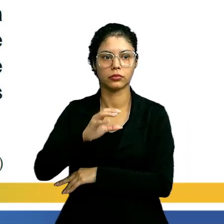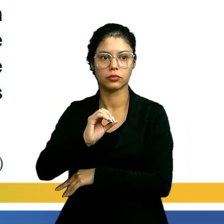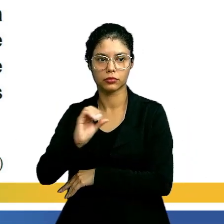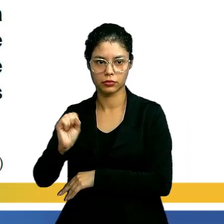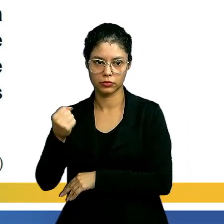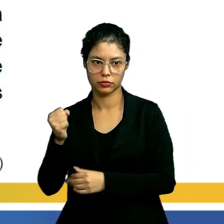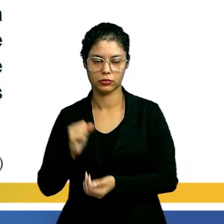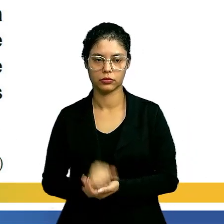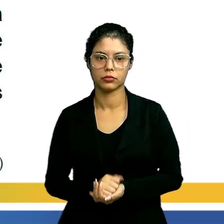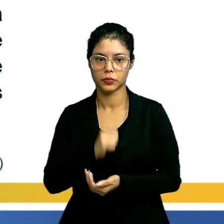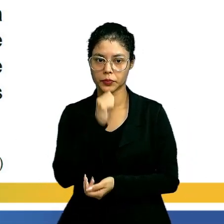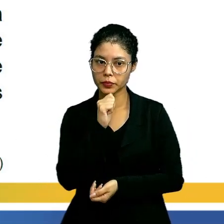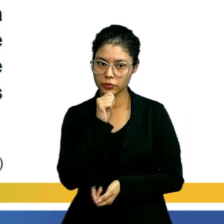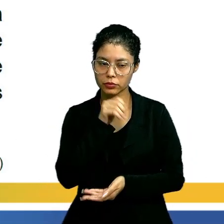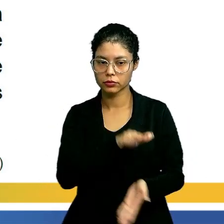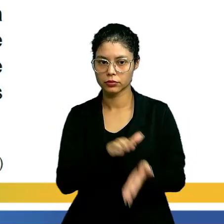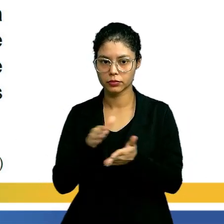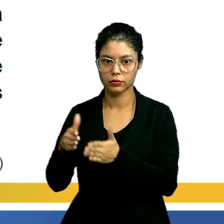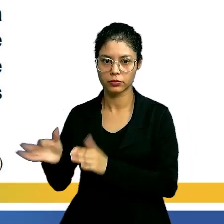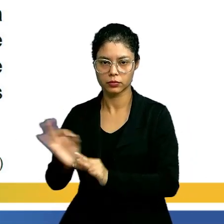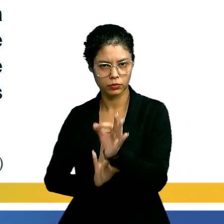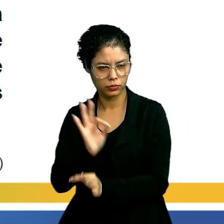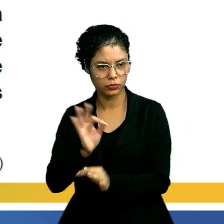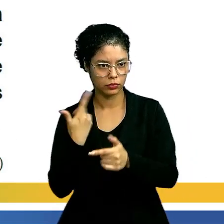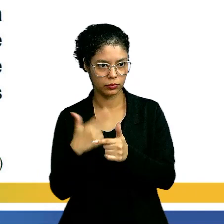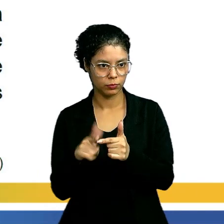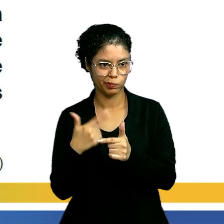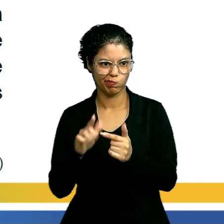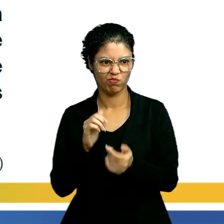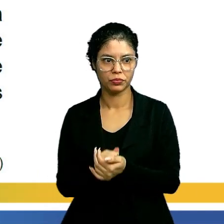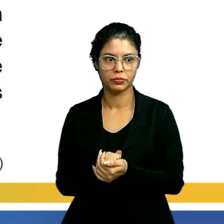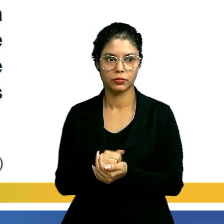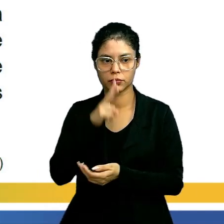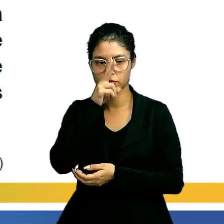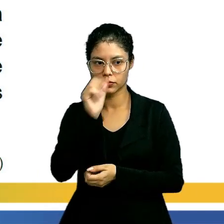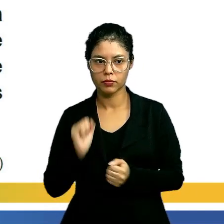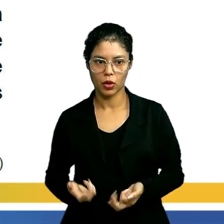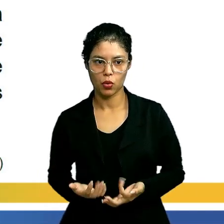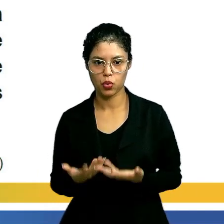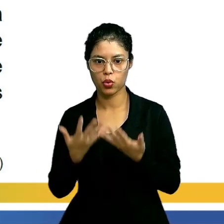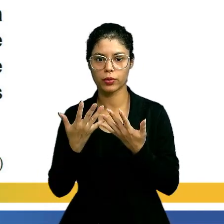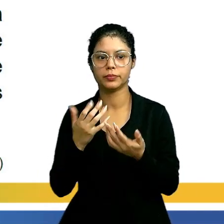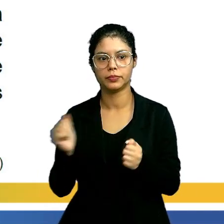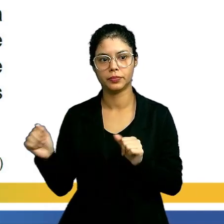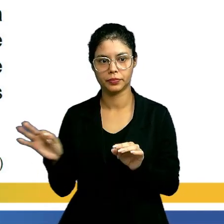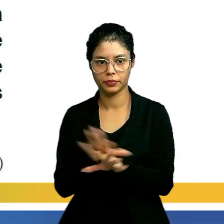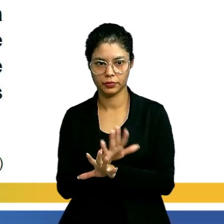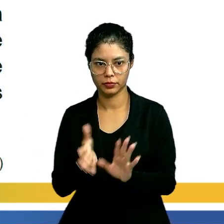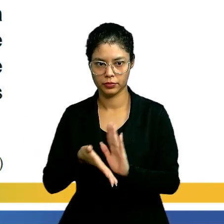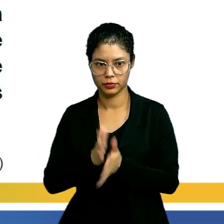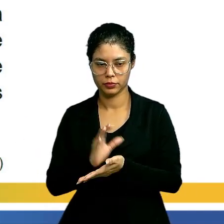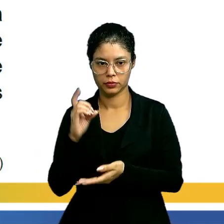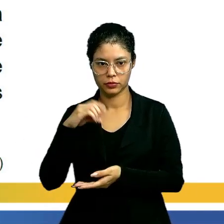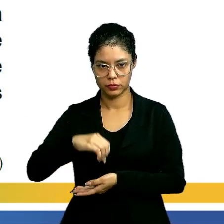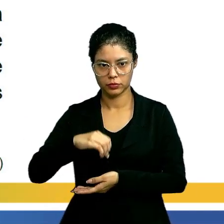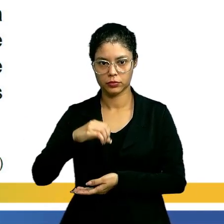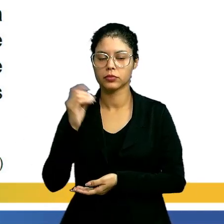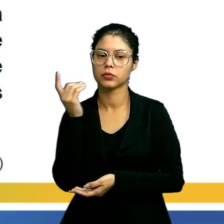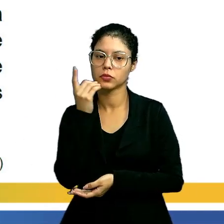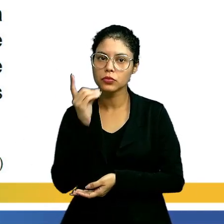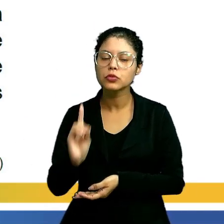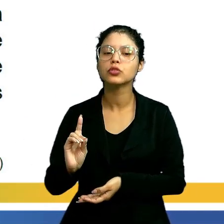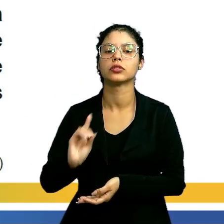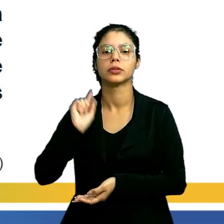2008. Ainda estava em fase de ajustes quando problemas de superaquecimento o danificaram 9 dias após ter